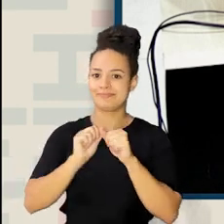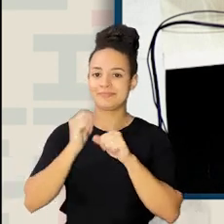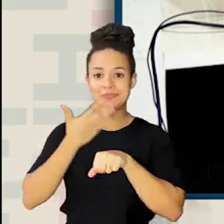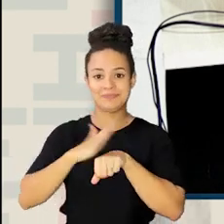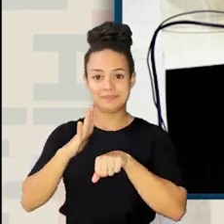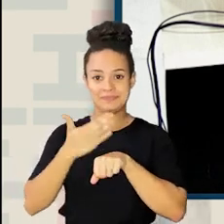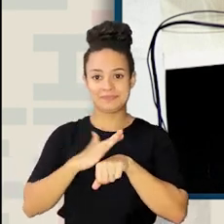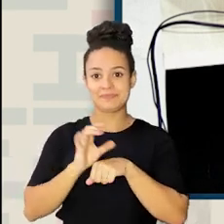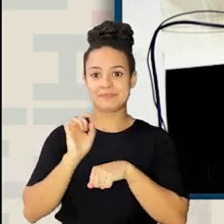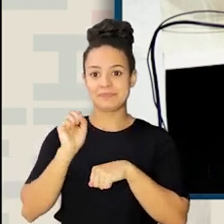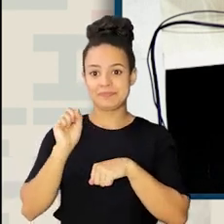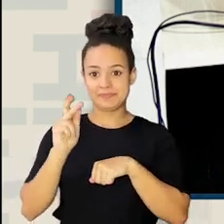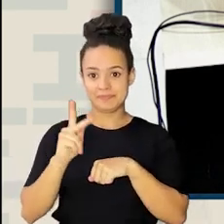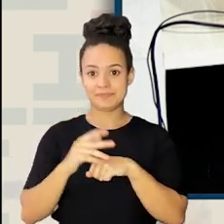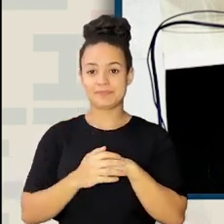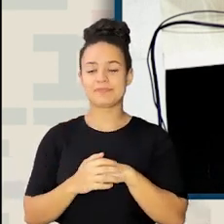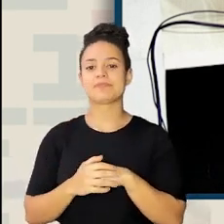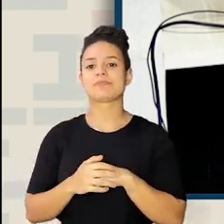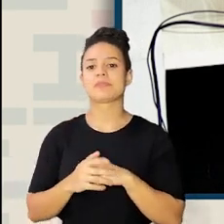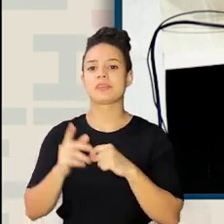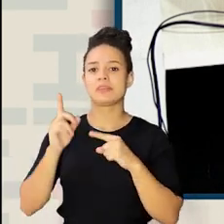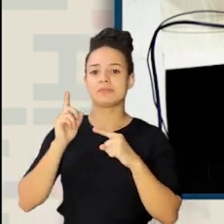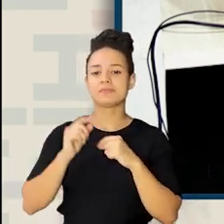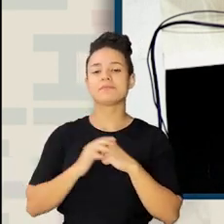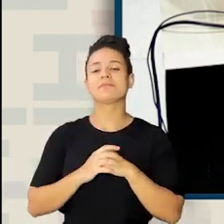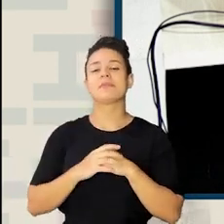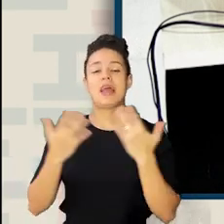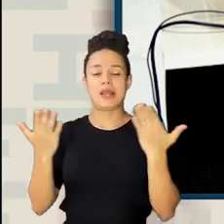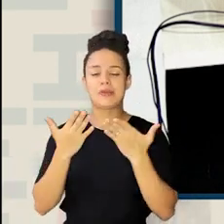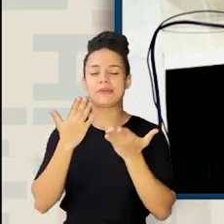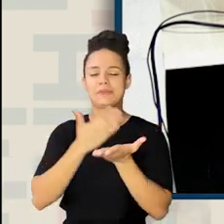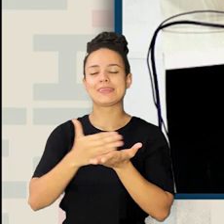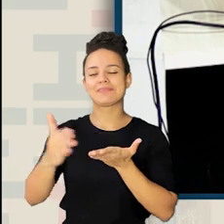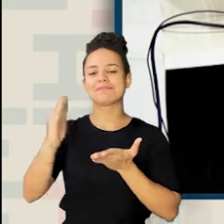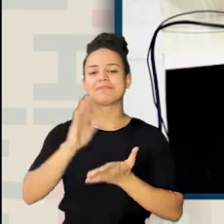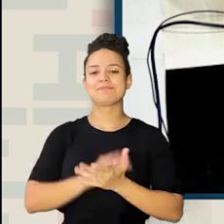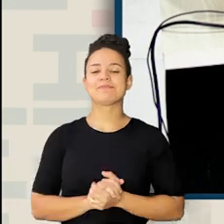cada. Um tempo cada. Um tempo cada. Tá. Vamos lá.